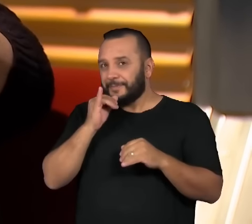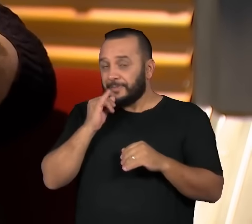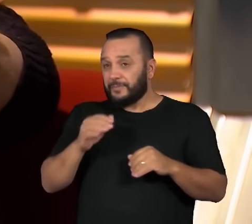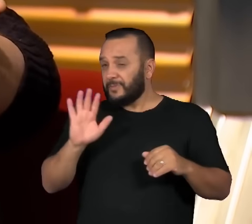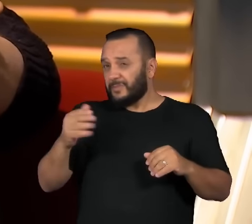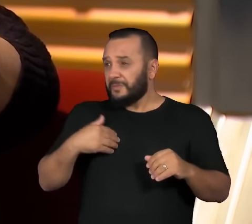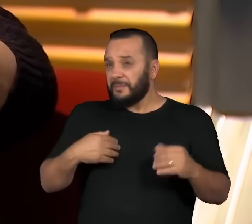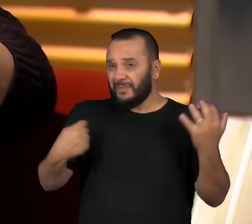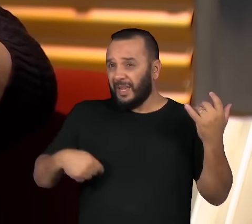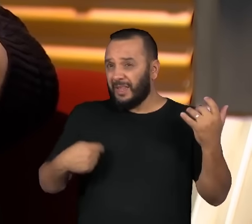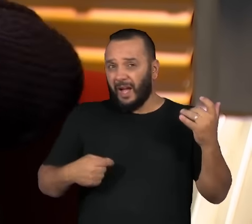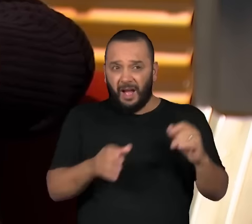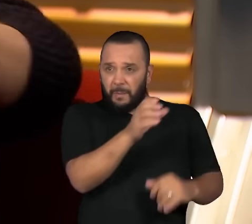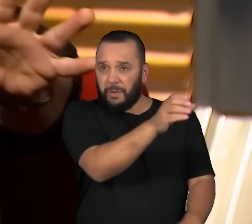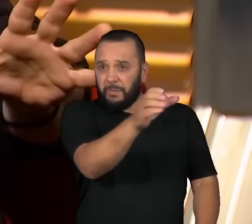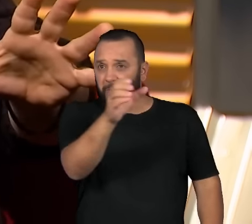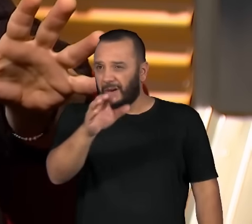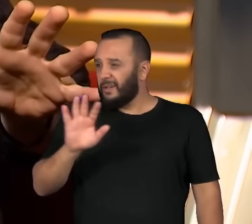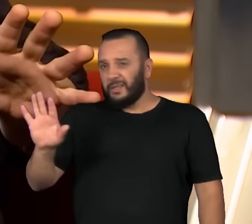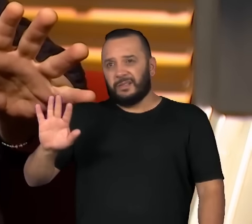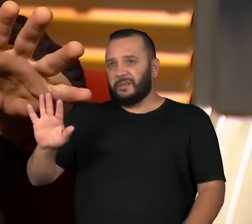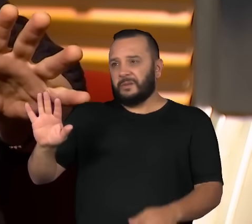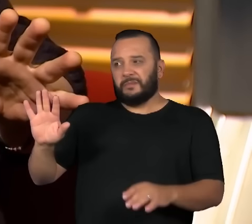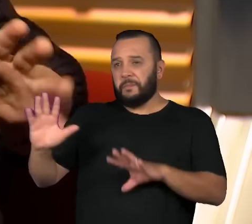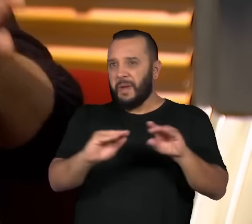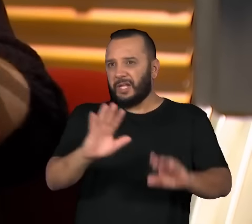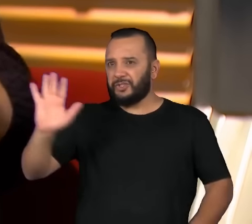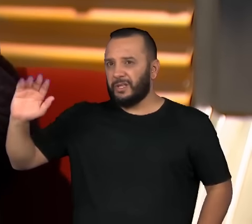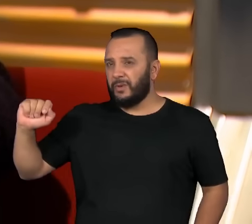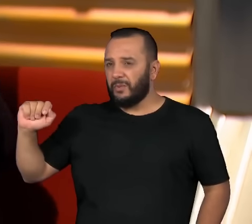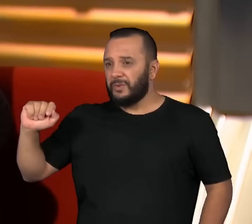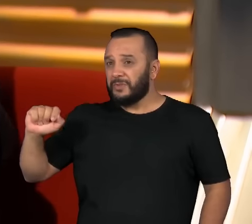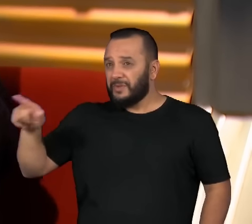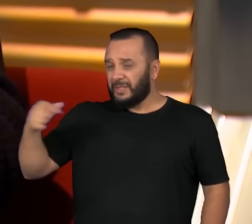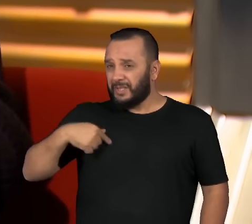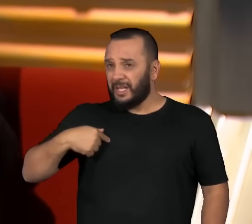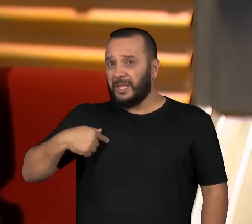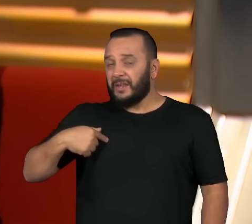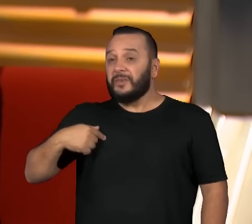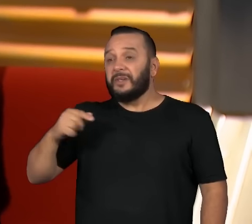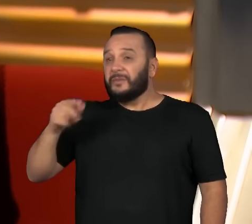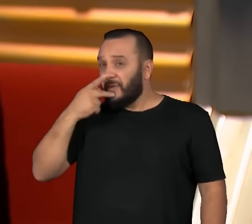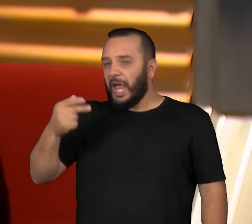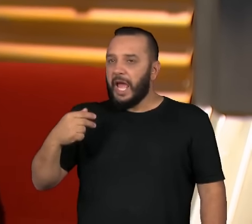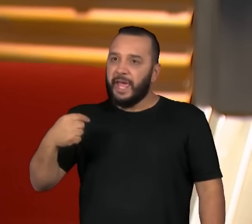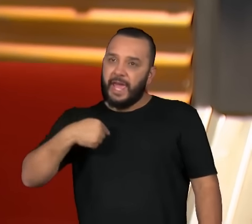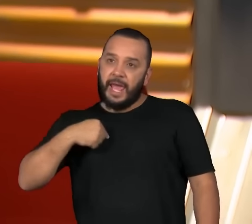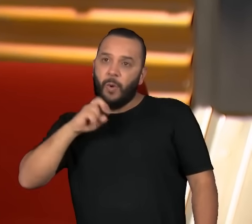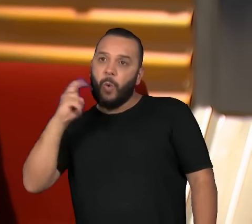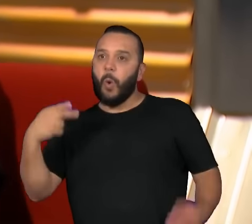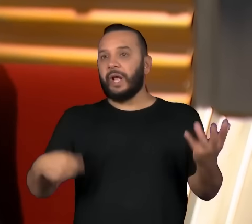pelo amor de Deus, hein, aqui não tem discussão. Se você falar uma vez, ou eu a guitarra, você perde.